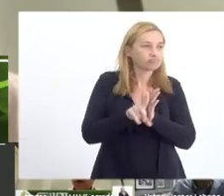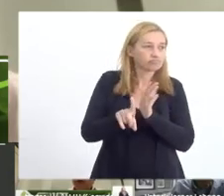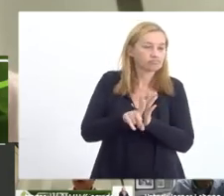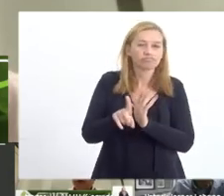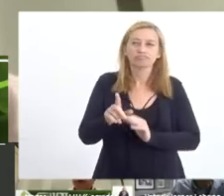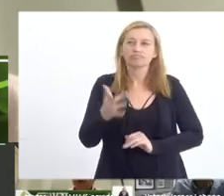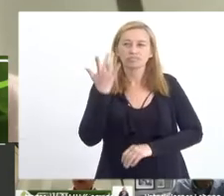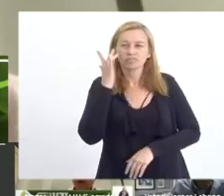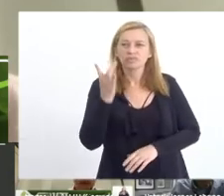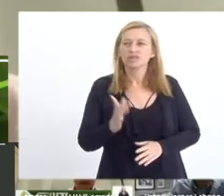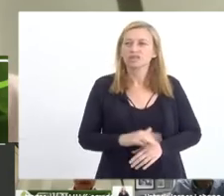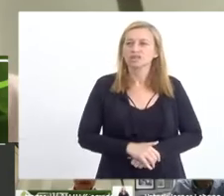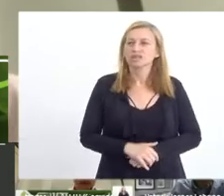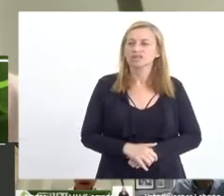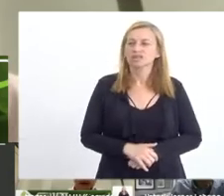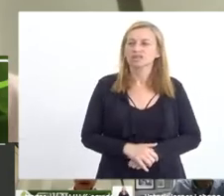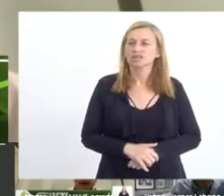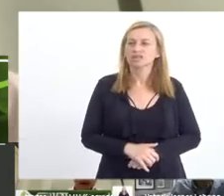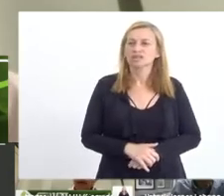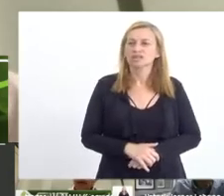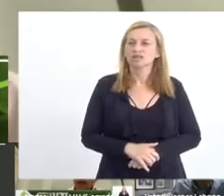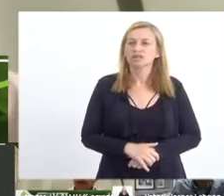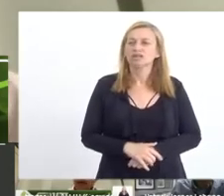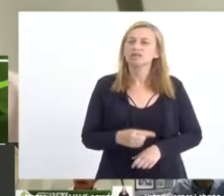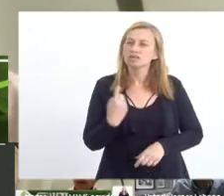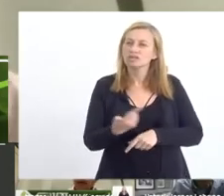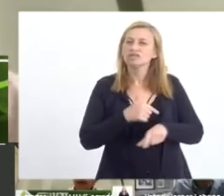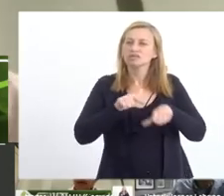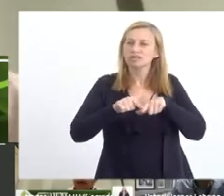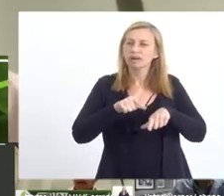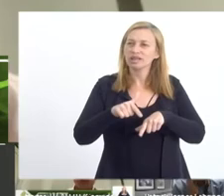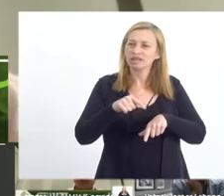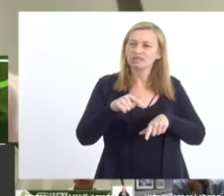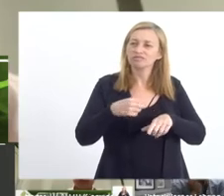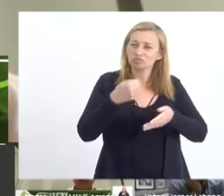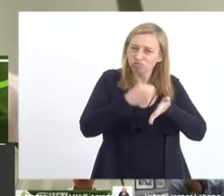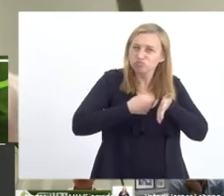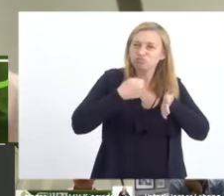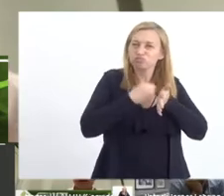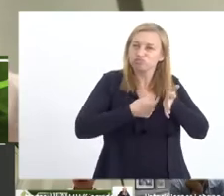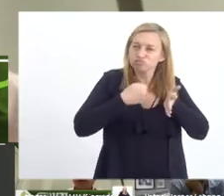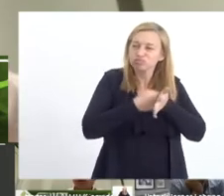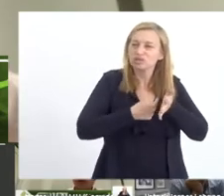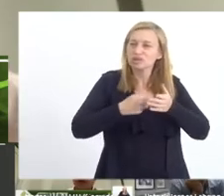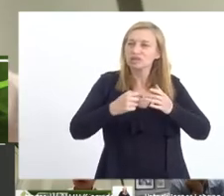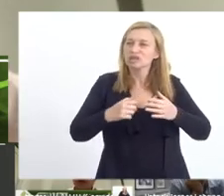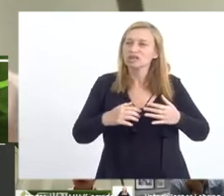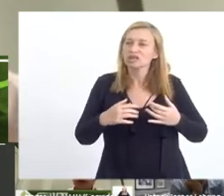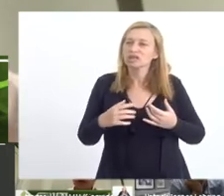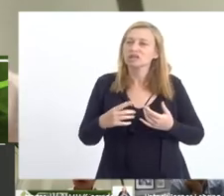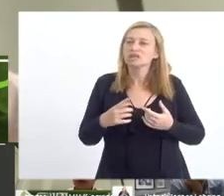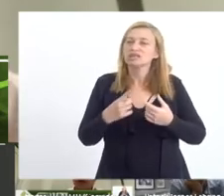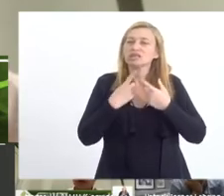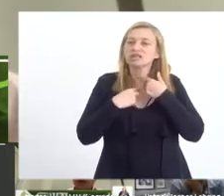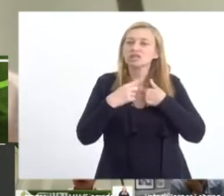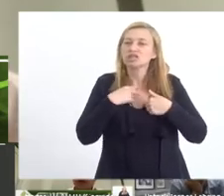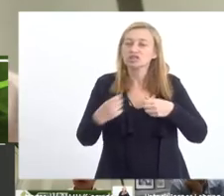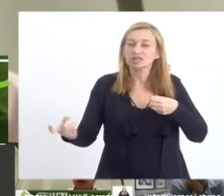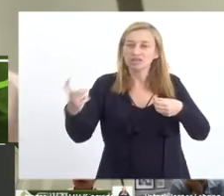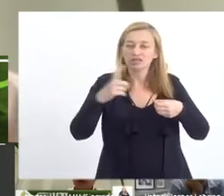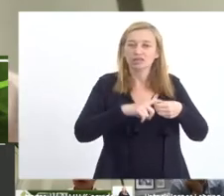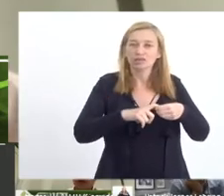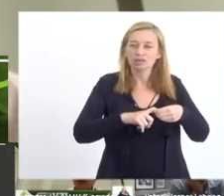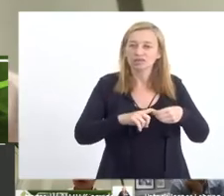que no fim do dia a mensagem é: a gente está aqui trabalhando duro, estamos razoavelmente otimistas com essa volta, ainda modesta,